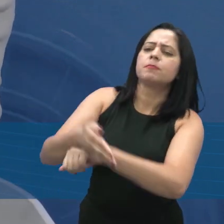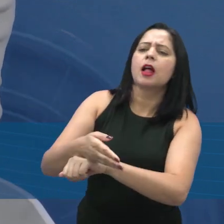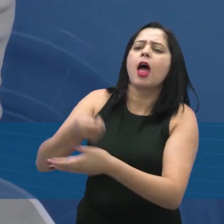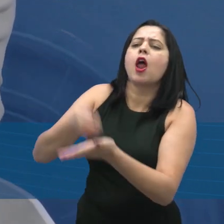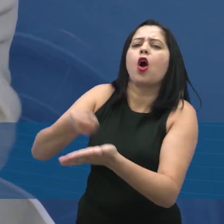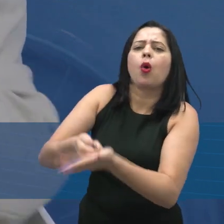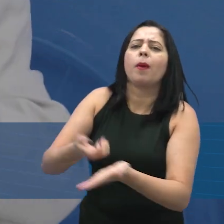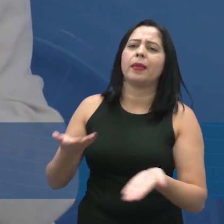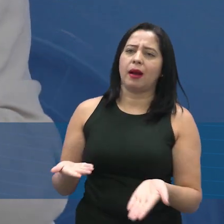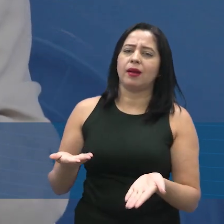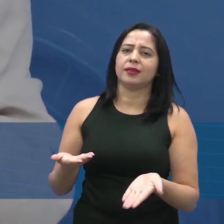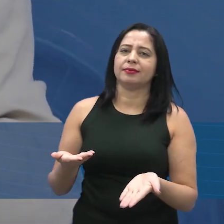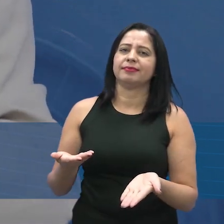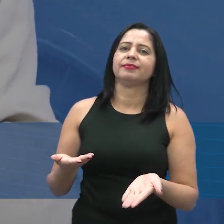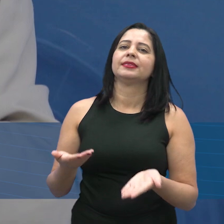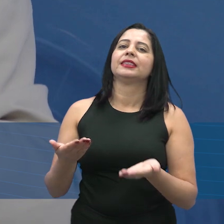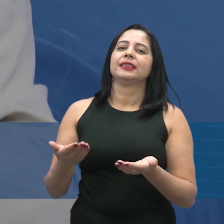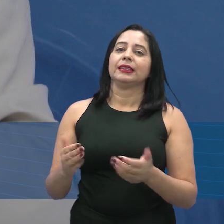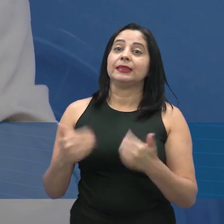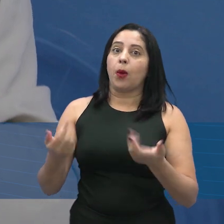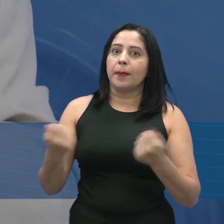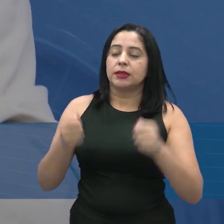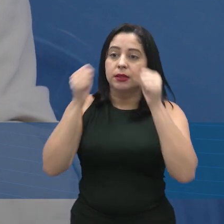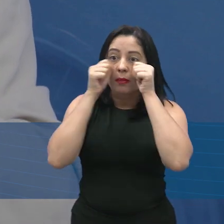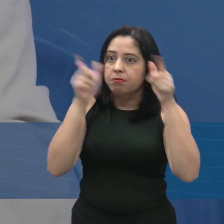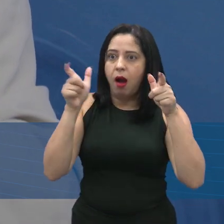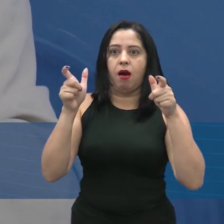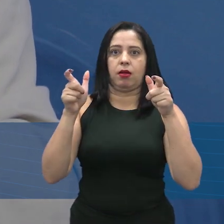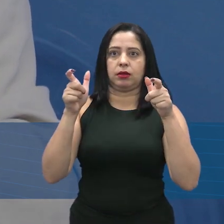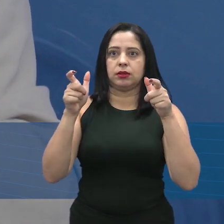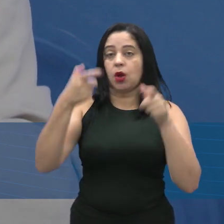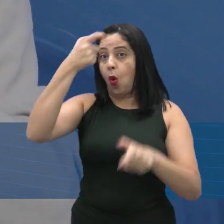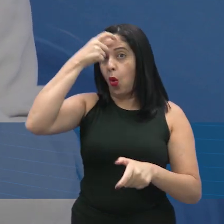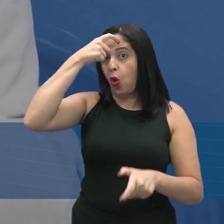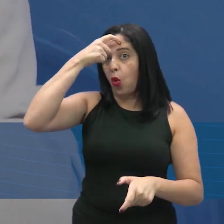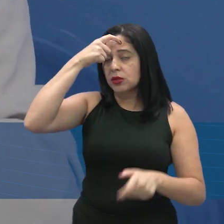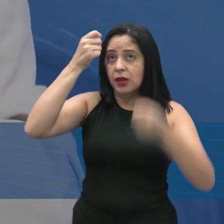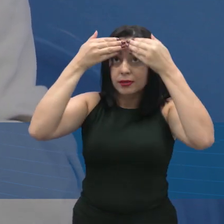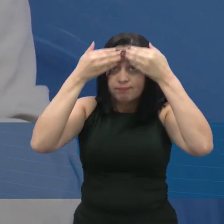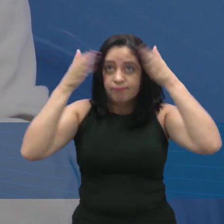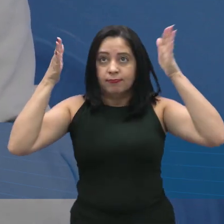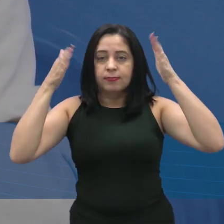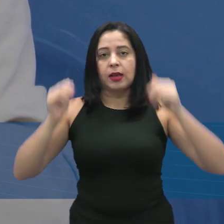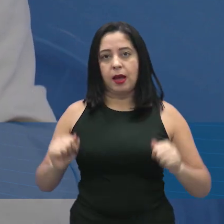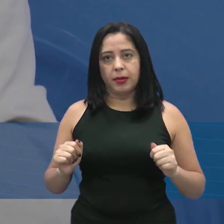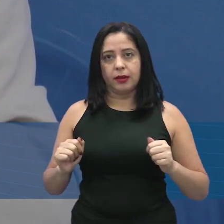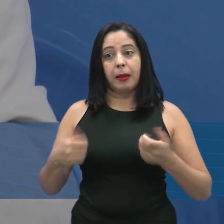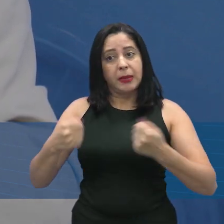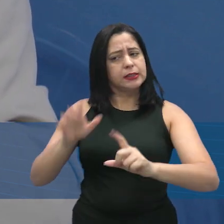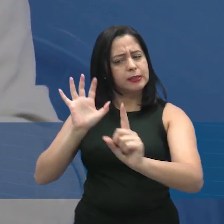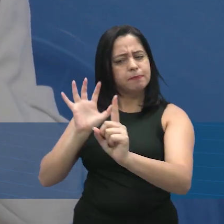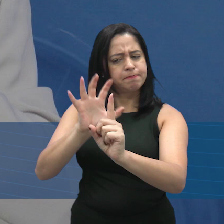lá atrás. Então, é esse despertar de consciência que o professor citou que a gente tem que repercutir na